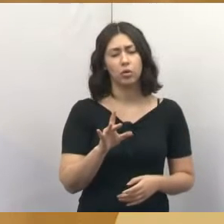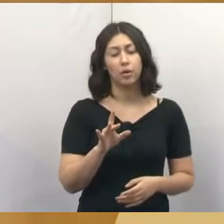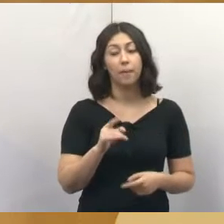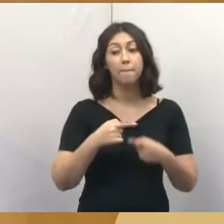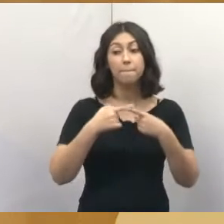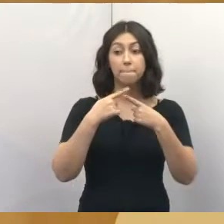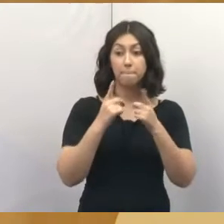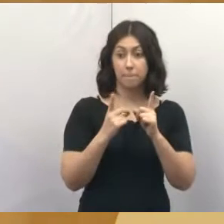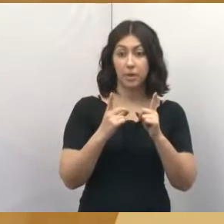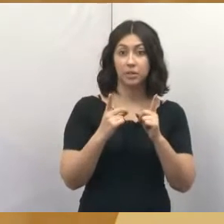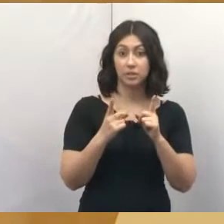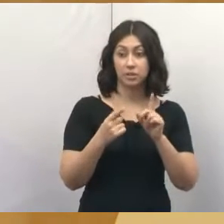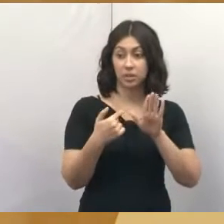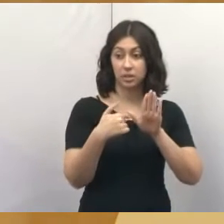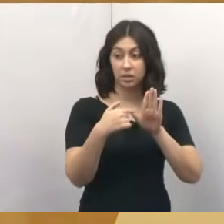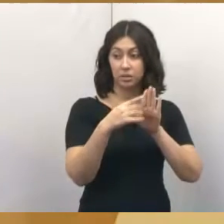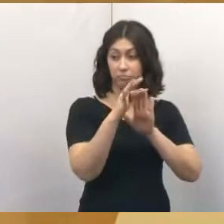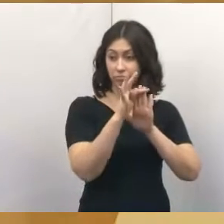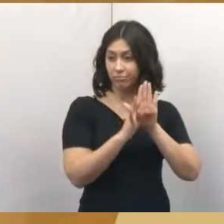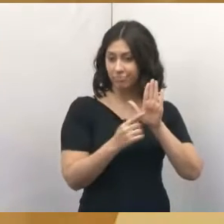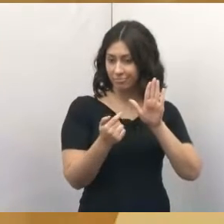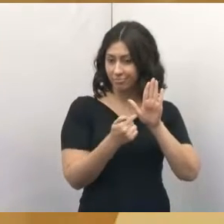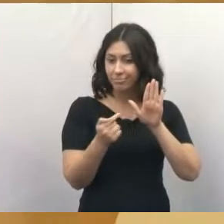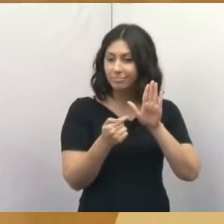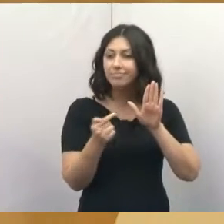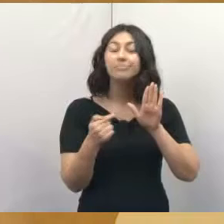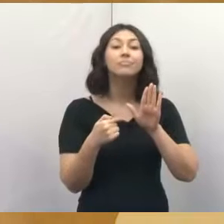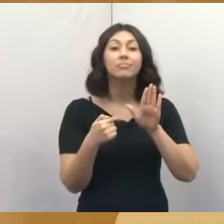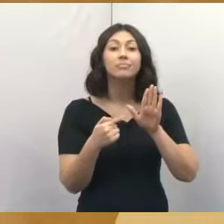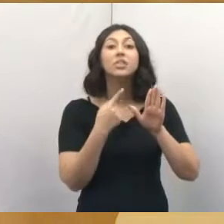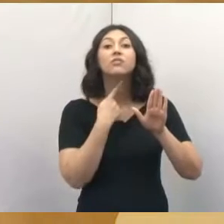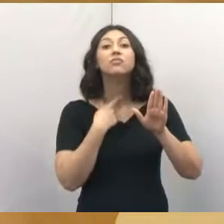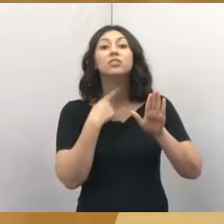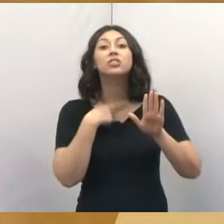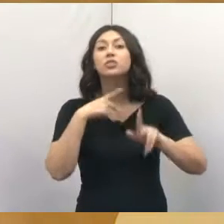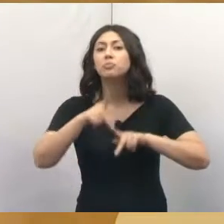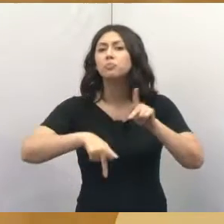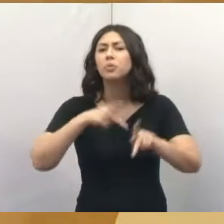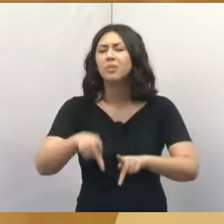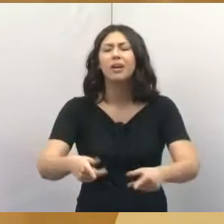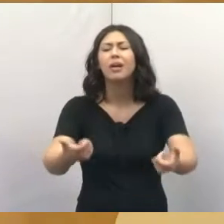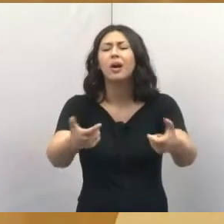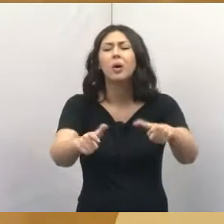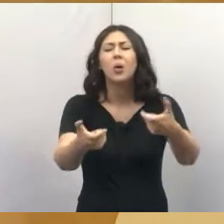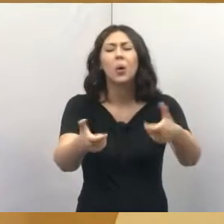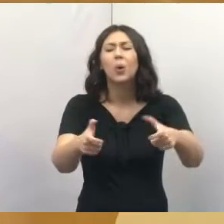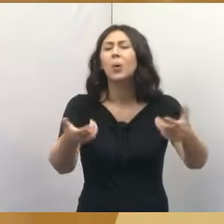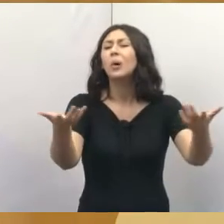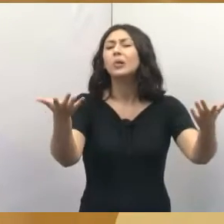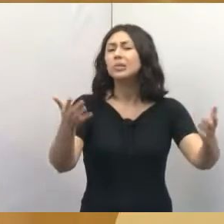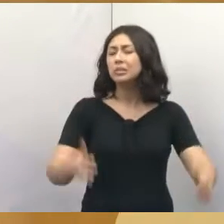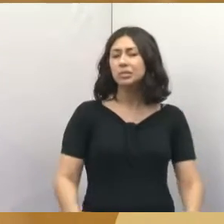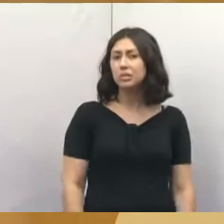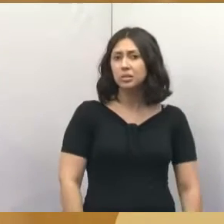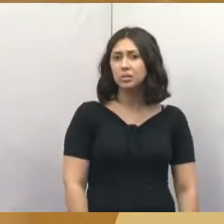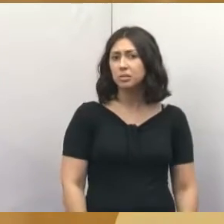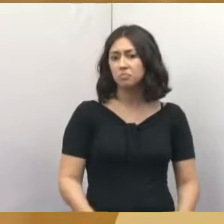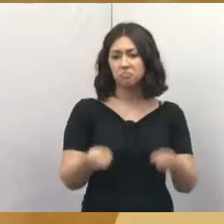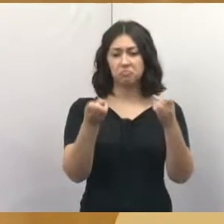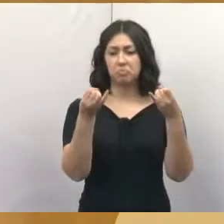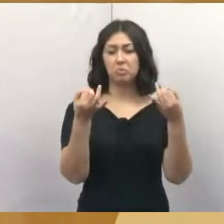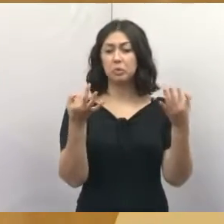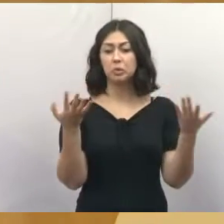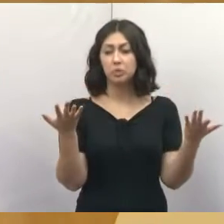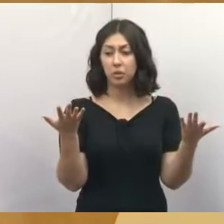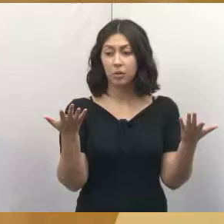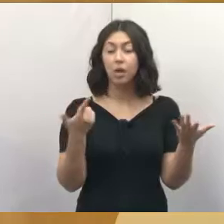projeto. Mas essa escrita aqui, tá? Vontade popular. Não sei aonde está tendo vontade popular na